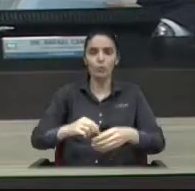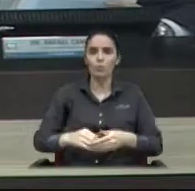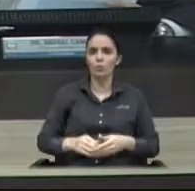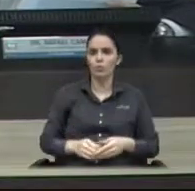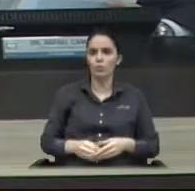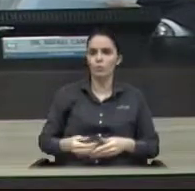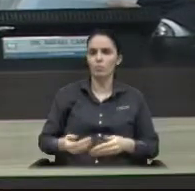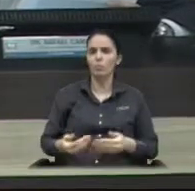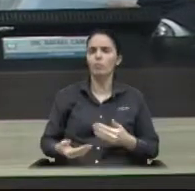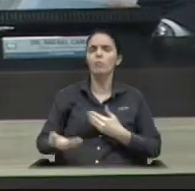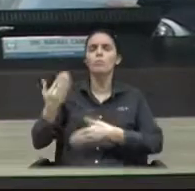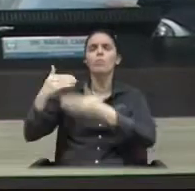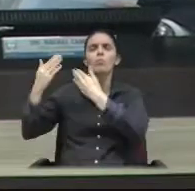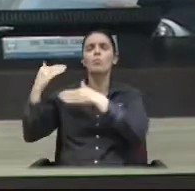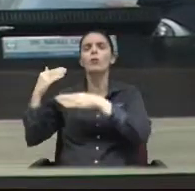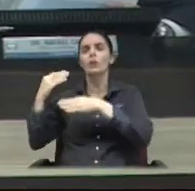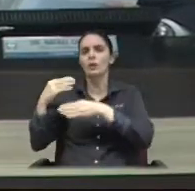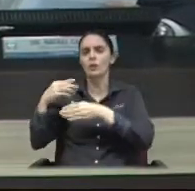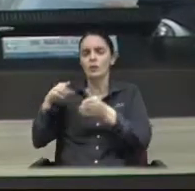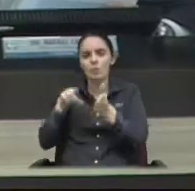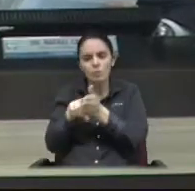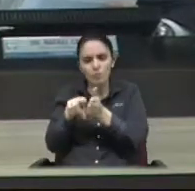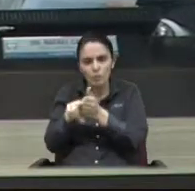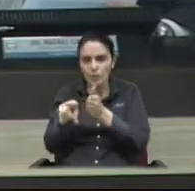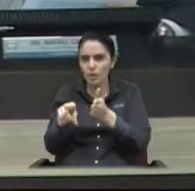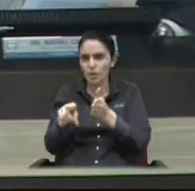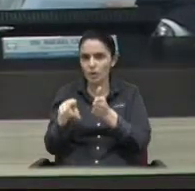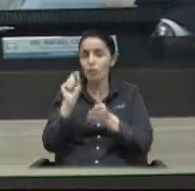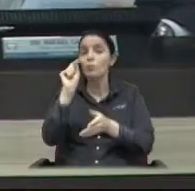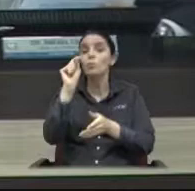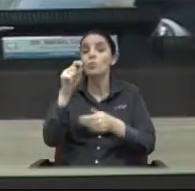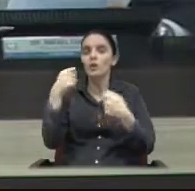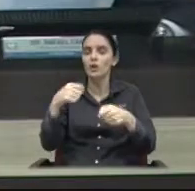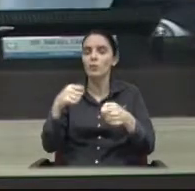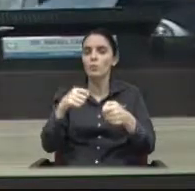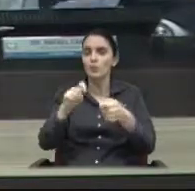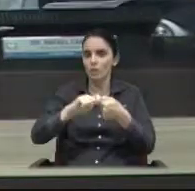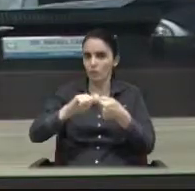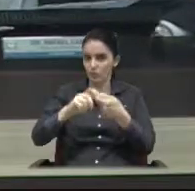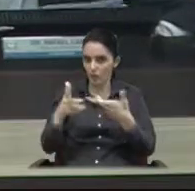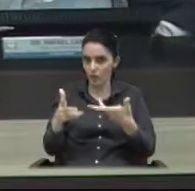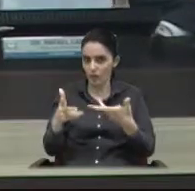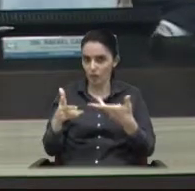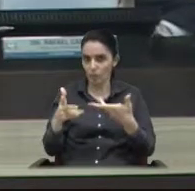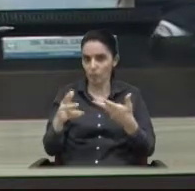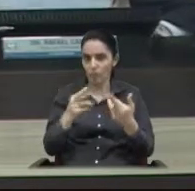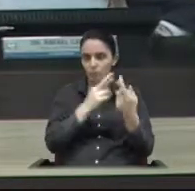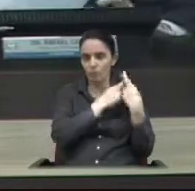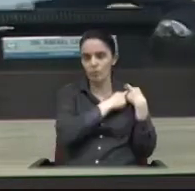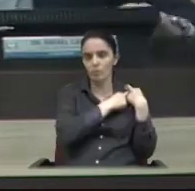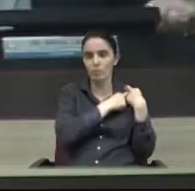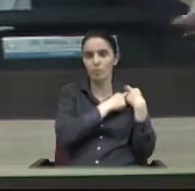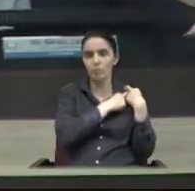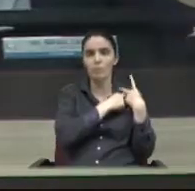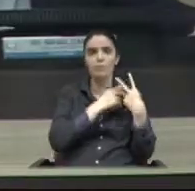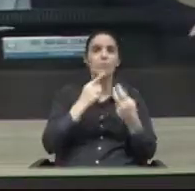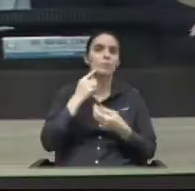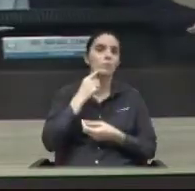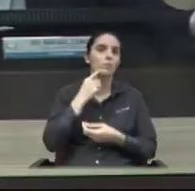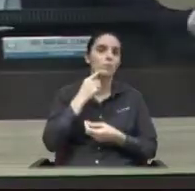realizado lá do técnico da obra e quais as intervenções necessárias a serem realizadas vereador claudemir vieira